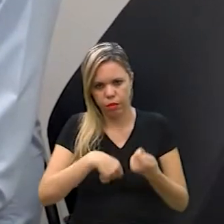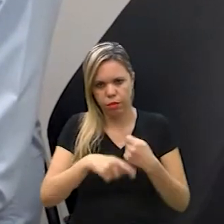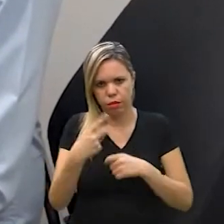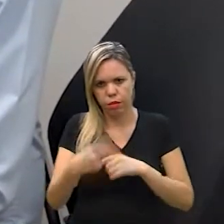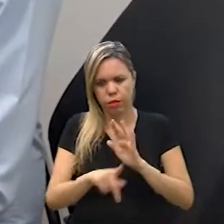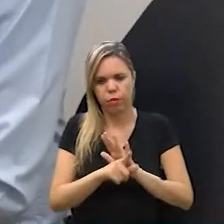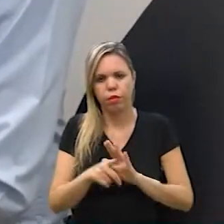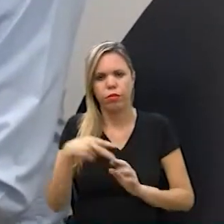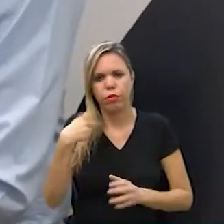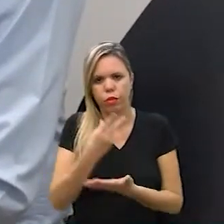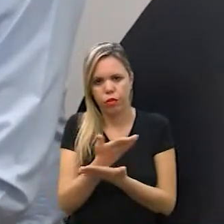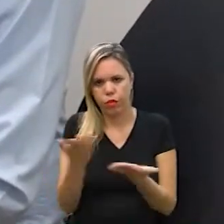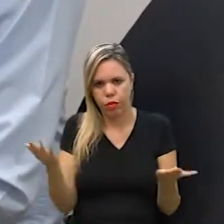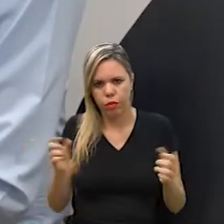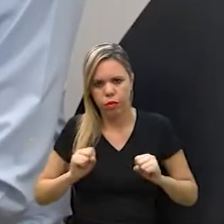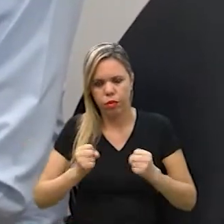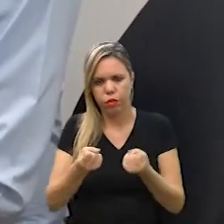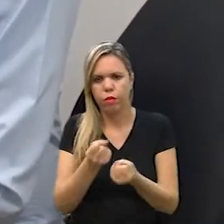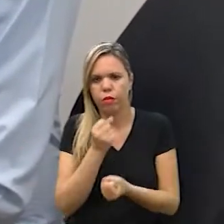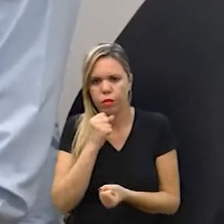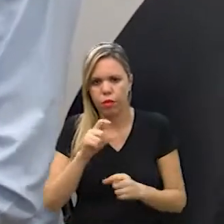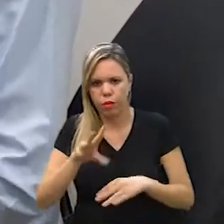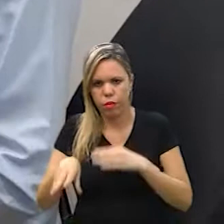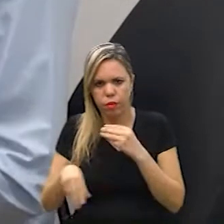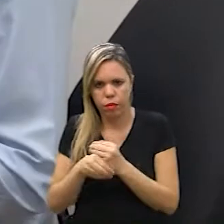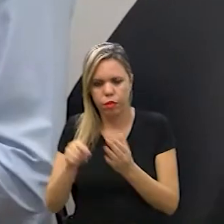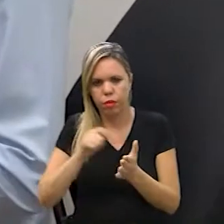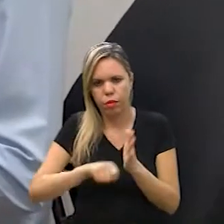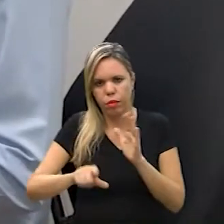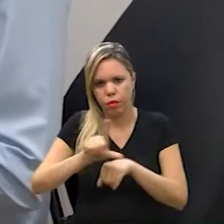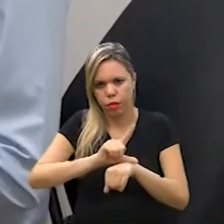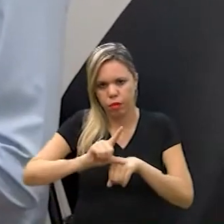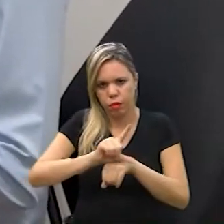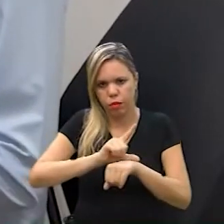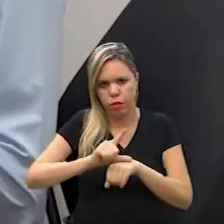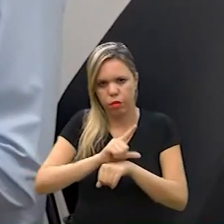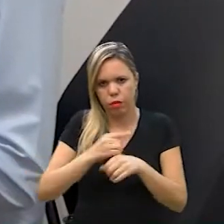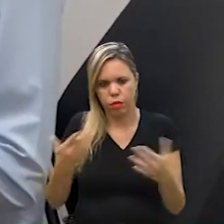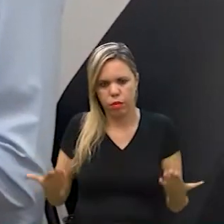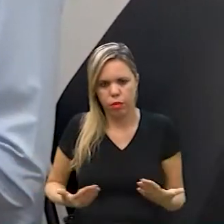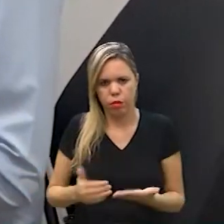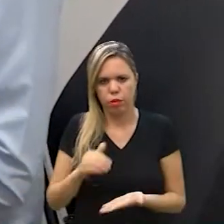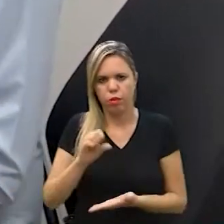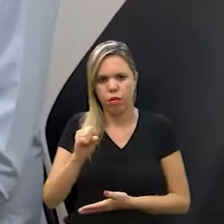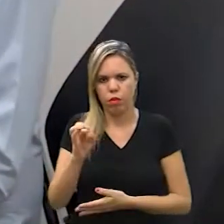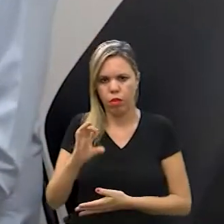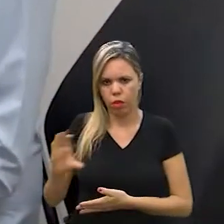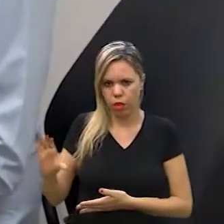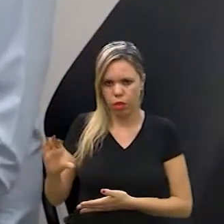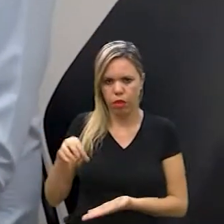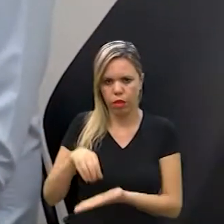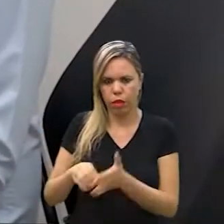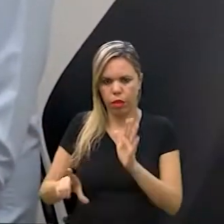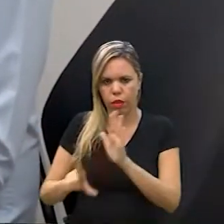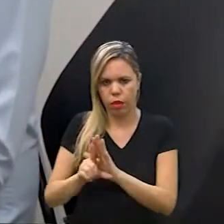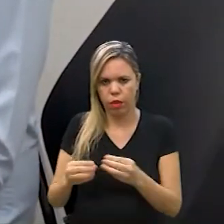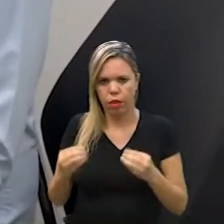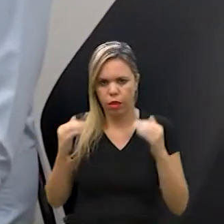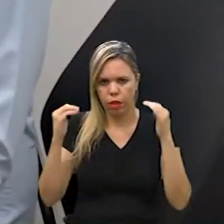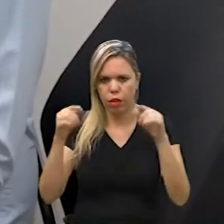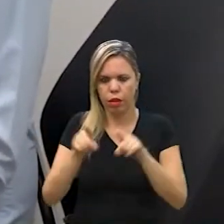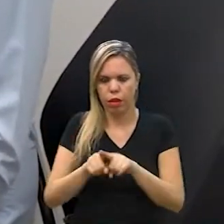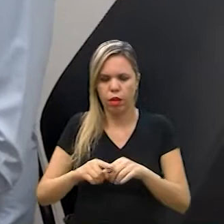ter o seu negócio. Os vereadores defendem ainda a atualização da legislação vigente da CETEC, para que a